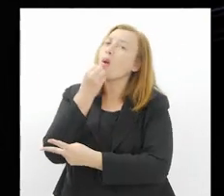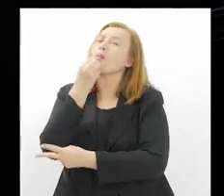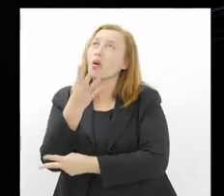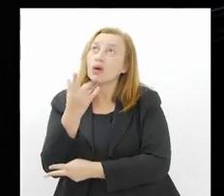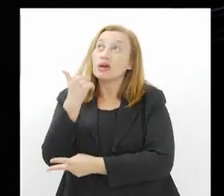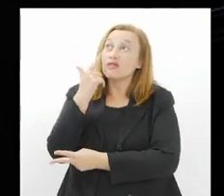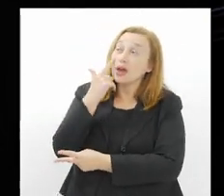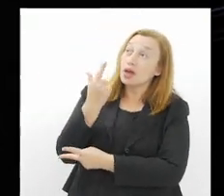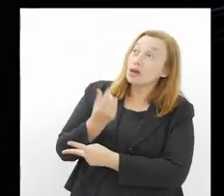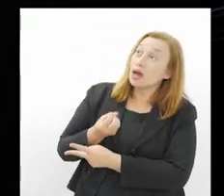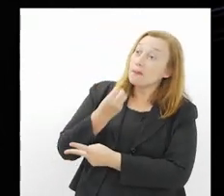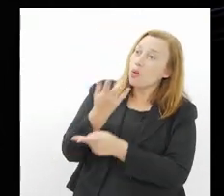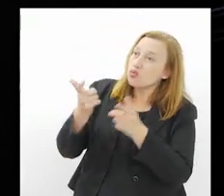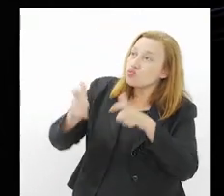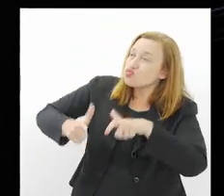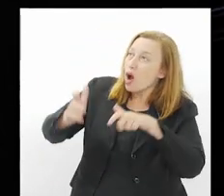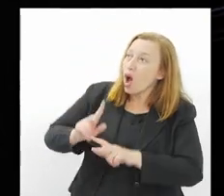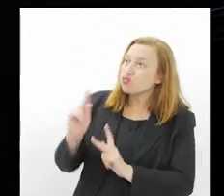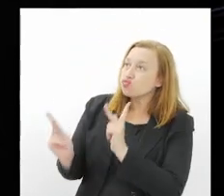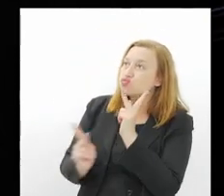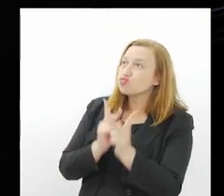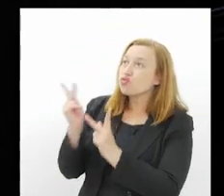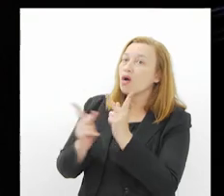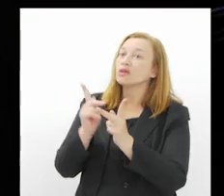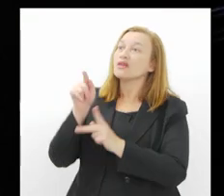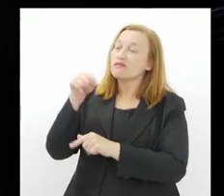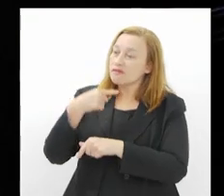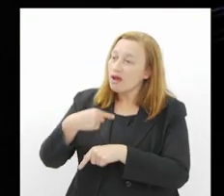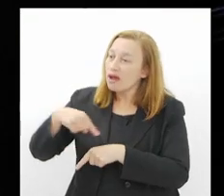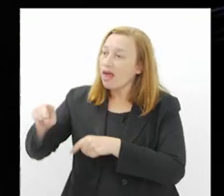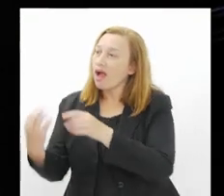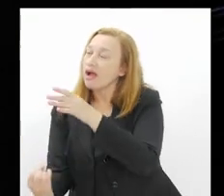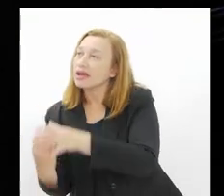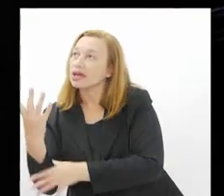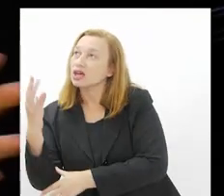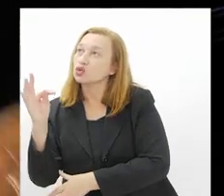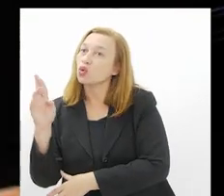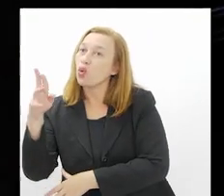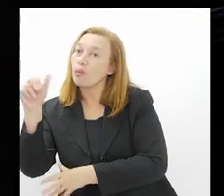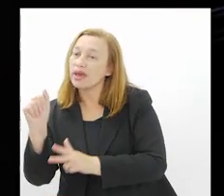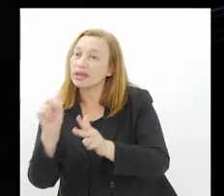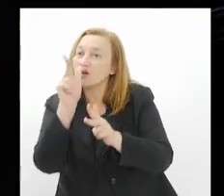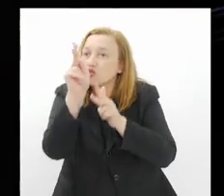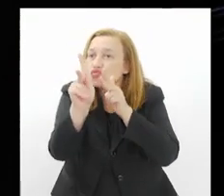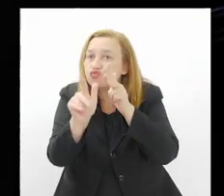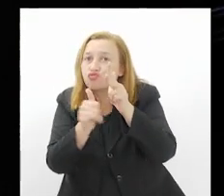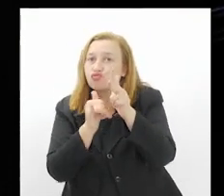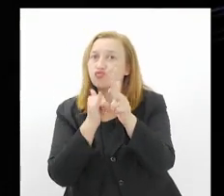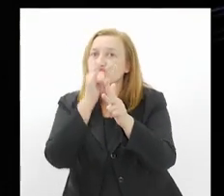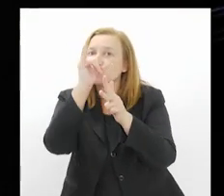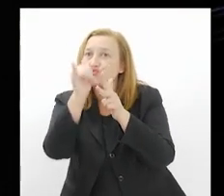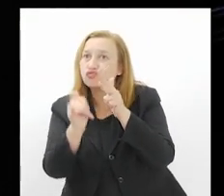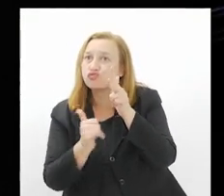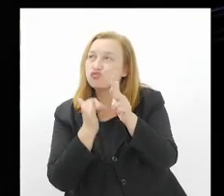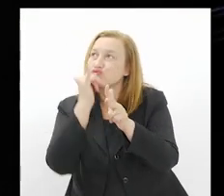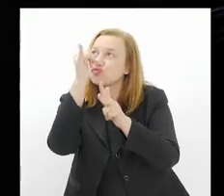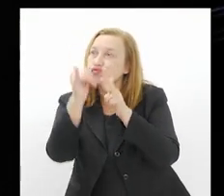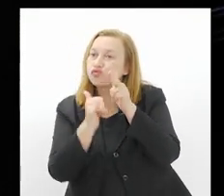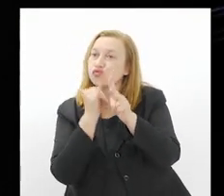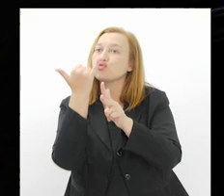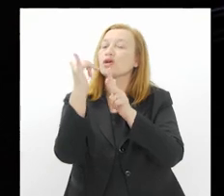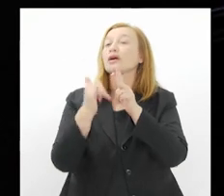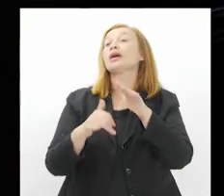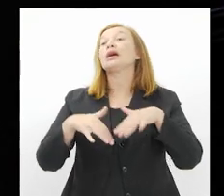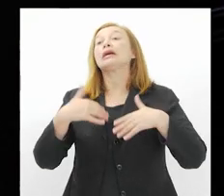comportamento do vento ao longo do ano. E uma vez que seja identificada essas regiões, né, você vai lá então e instala a turbina